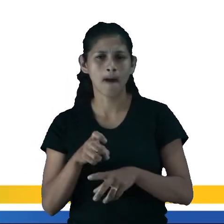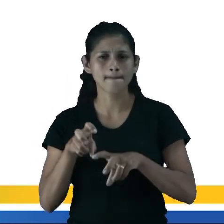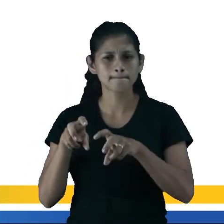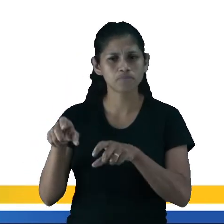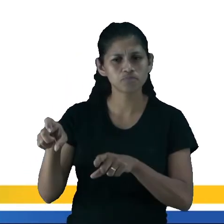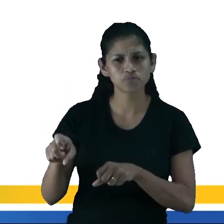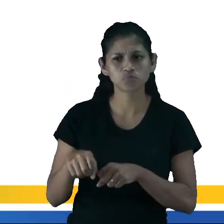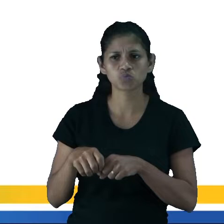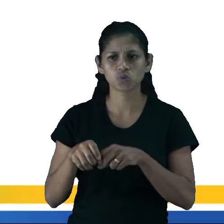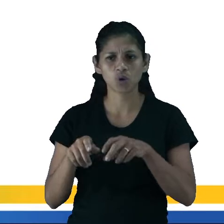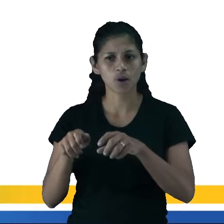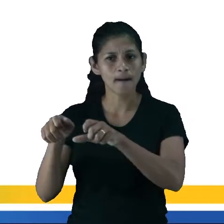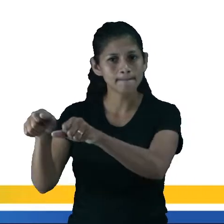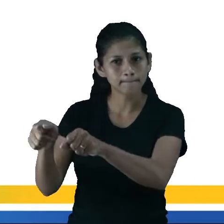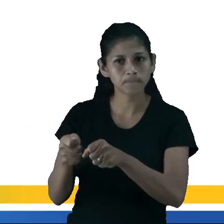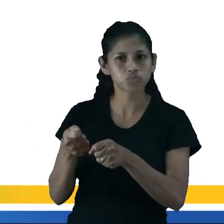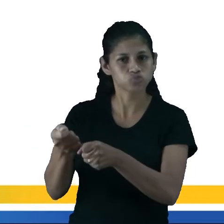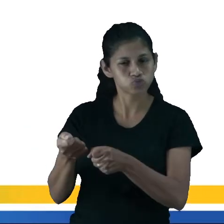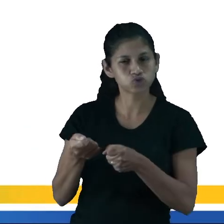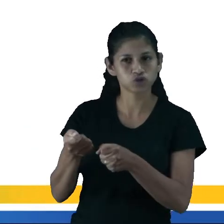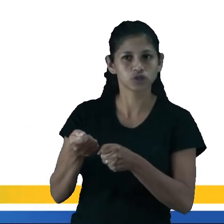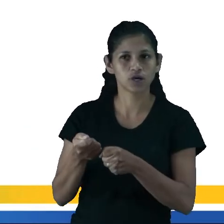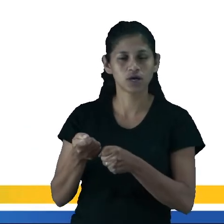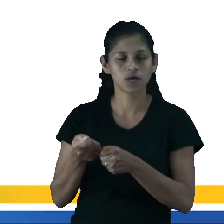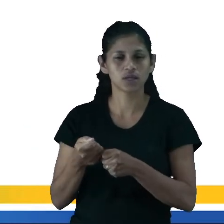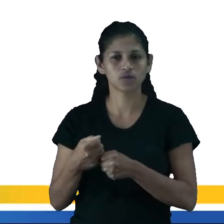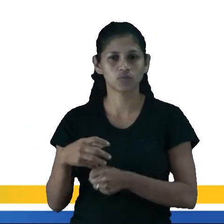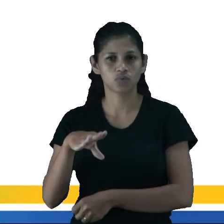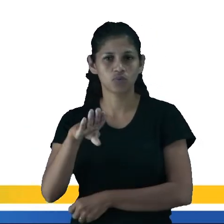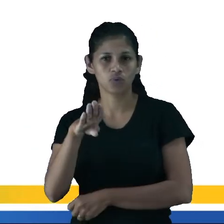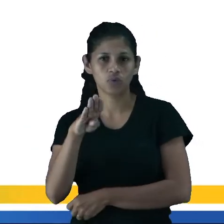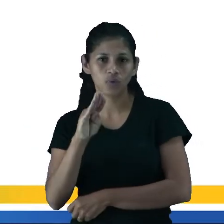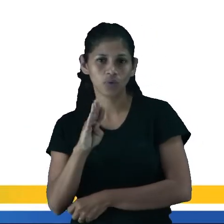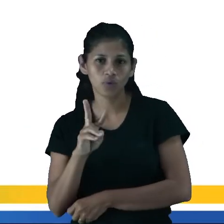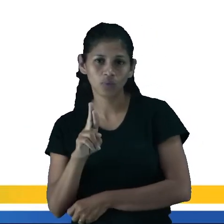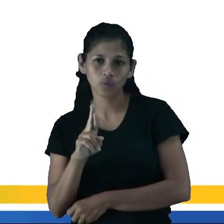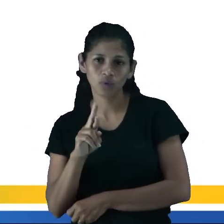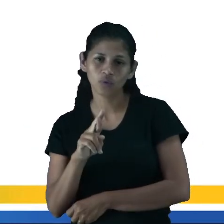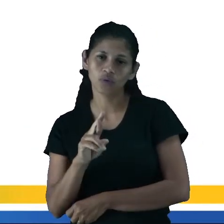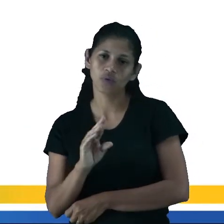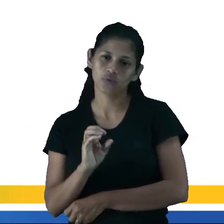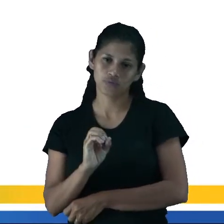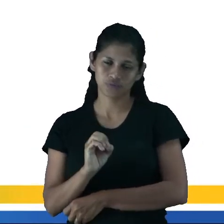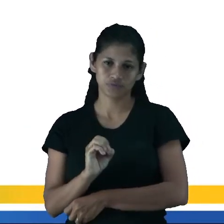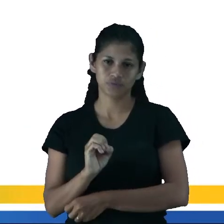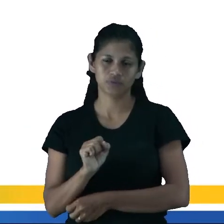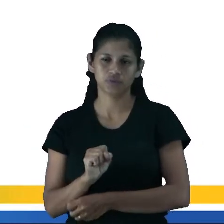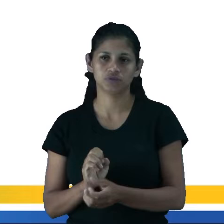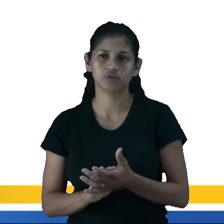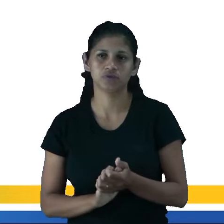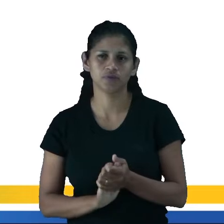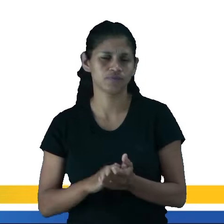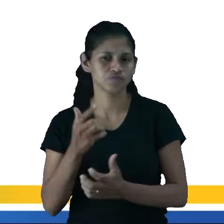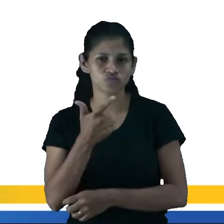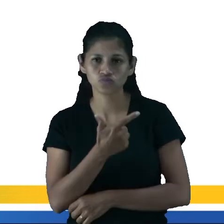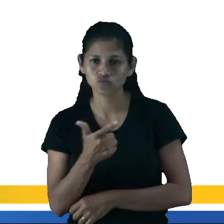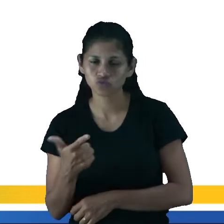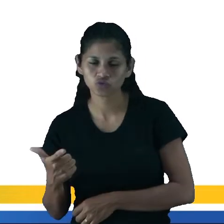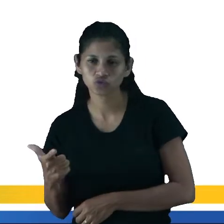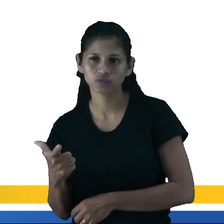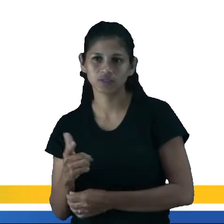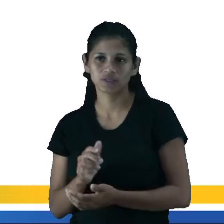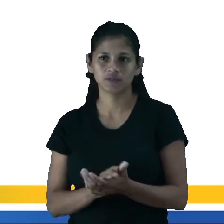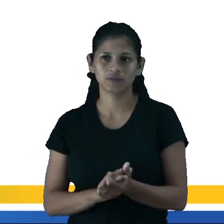pelos burros, que são animais aí que têm grande capacidade, tem muita força. Não tinha os bondes elétricos, não tinham